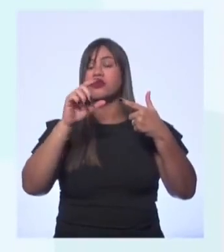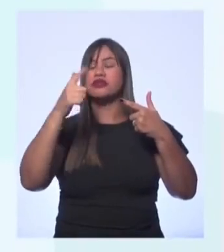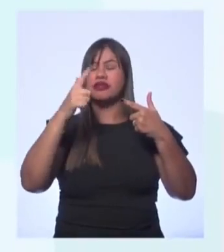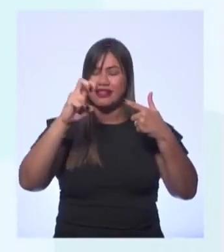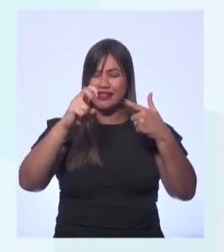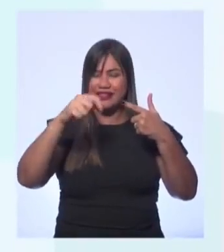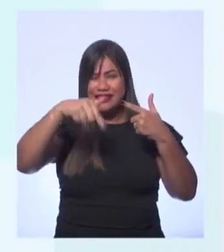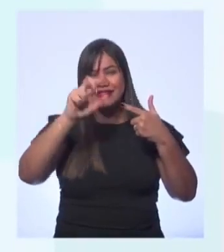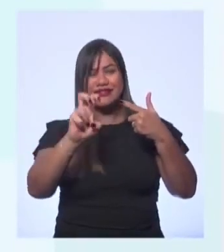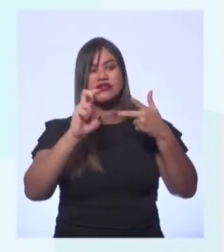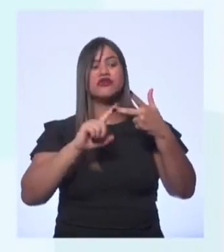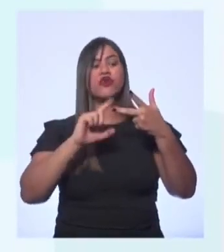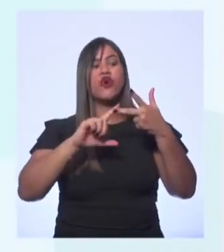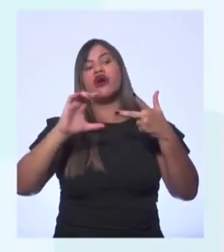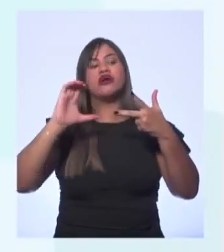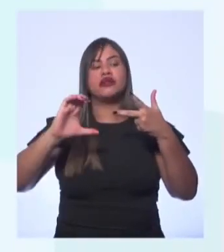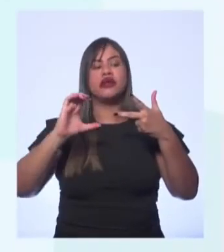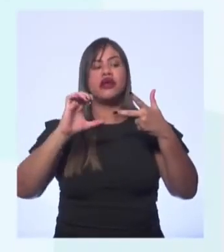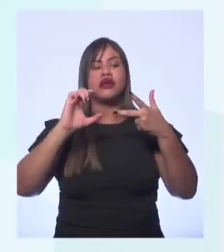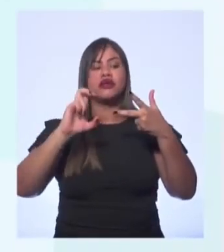1.575. Alternativa C,